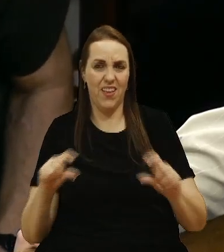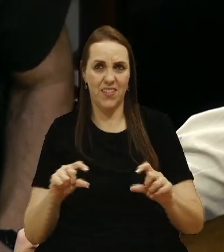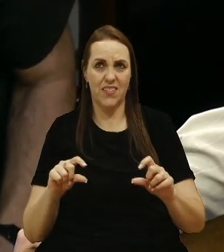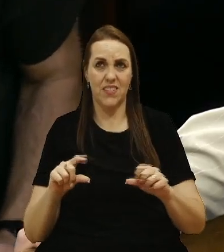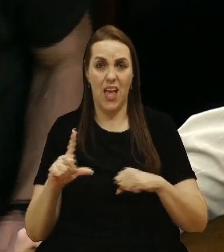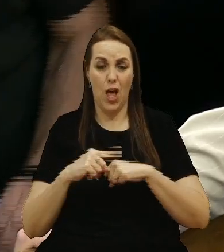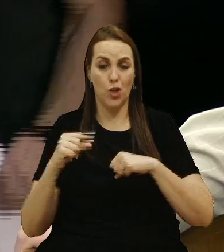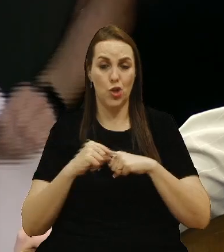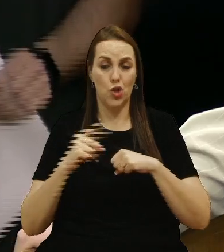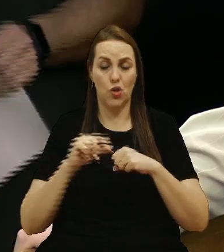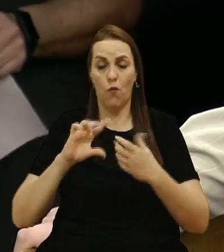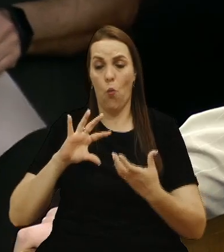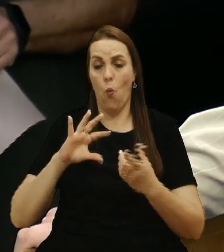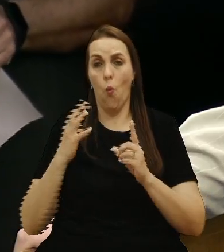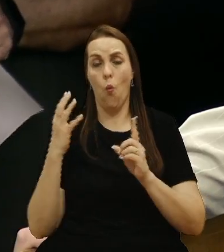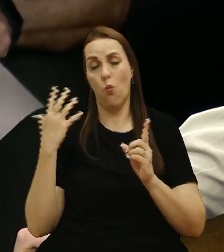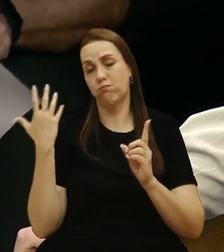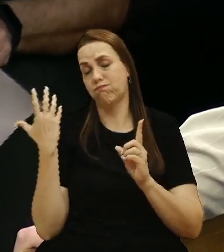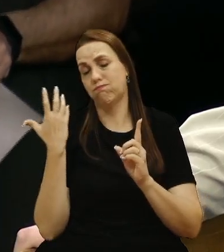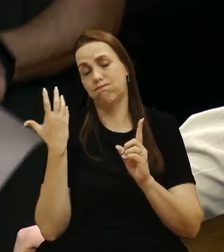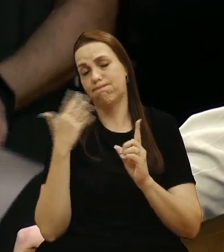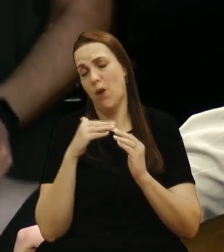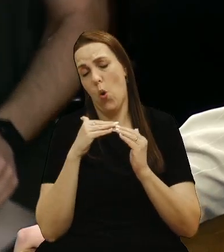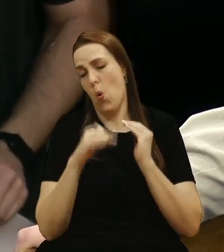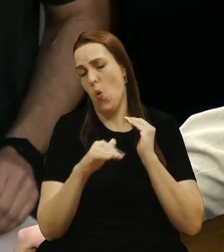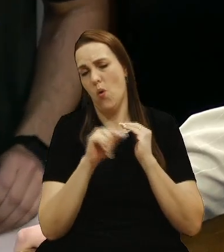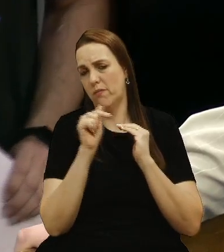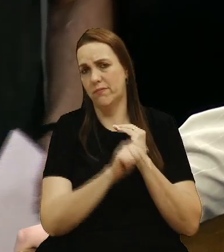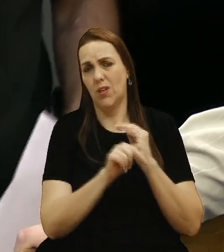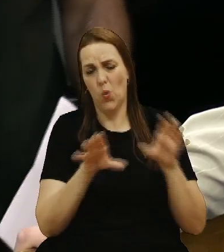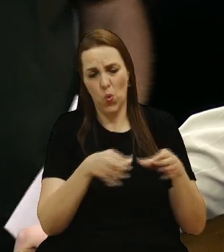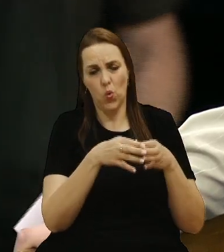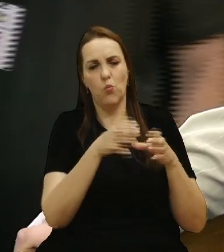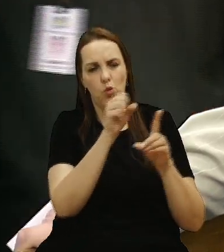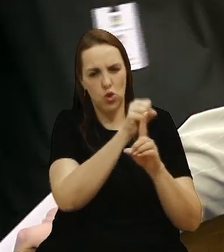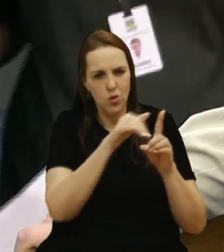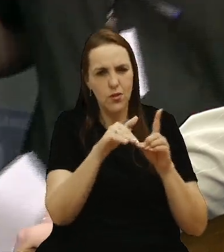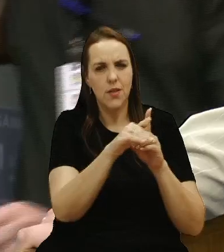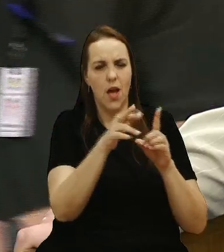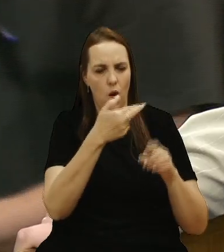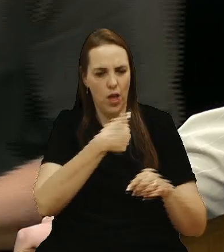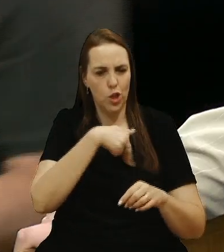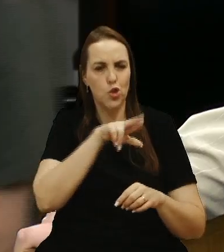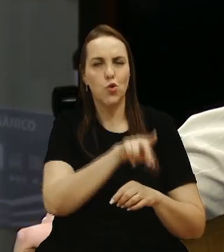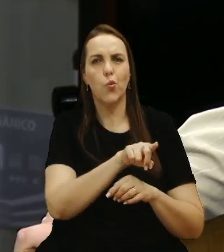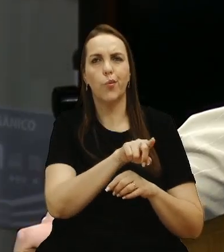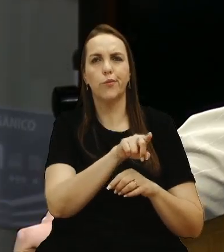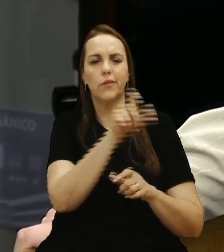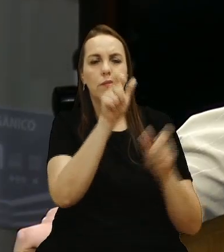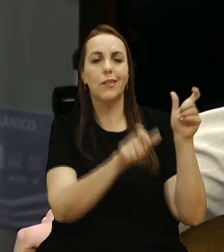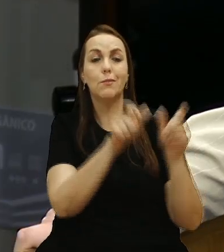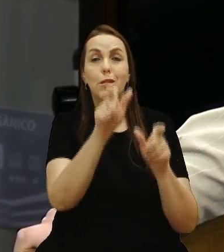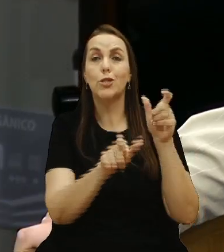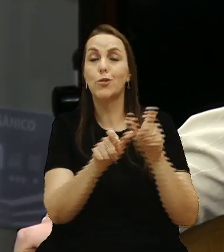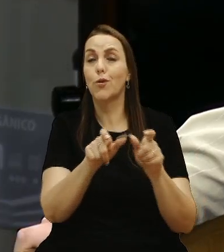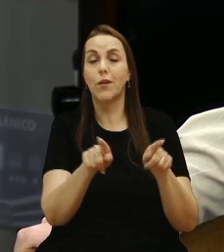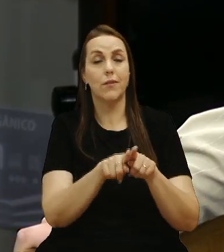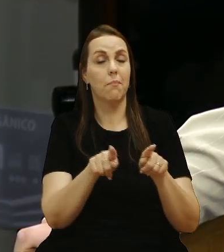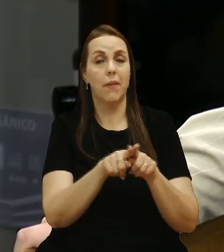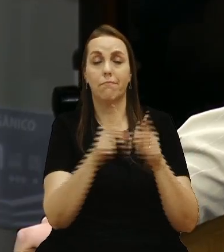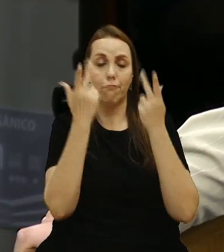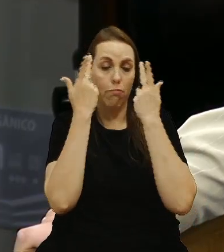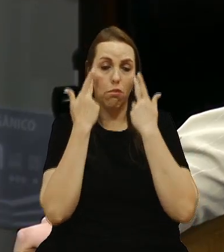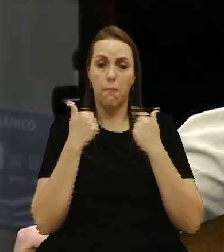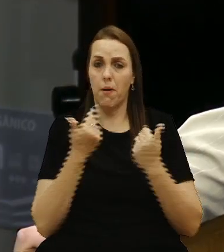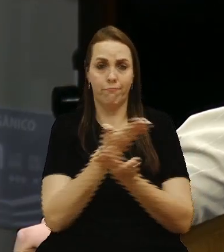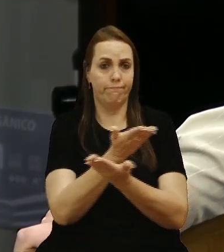adjetivos contrários a um grupo social, a um grupo religioso e, na sua ênfase, pessoas, na sua gênese, pessoas normais como todos